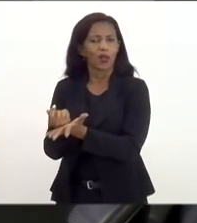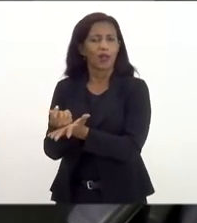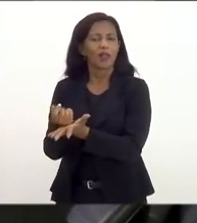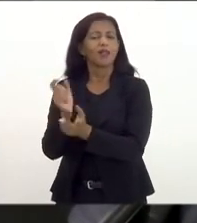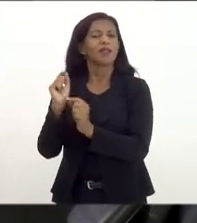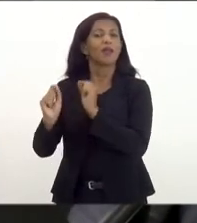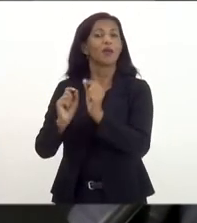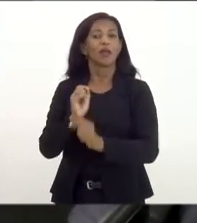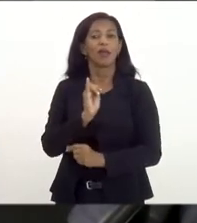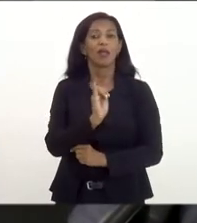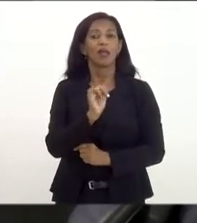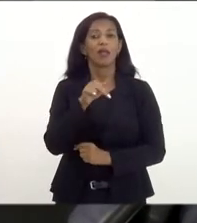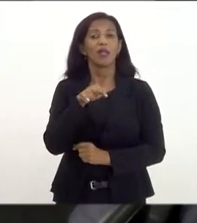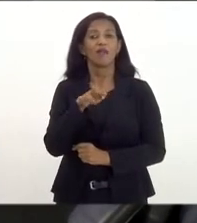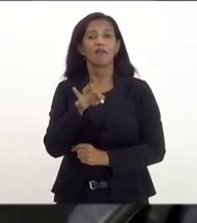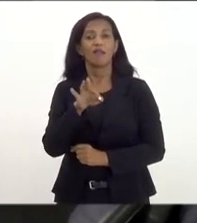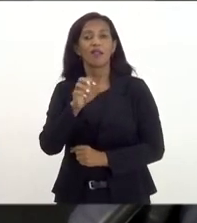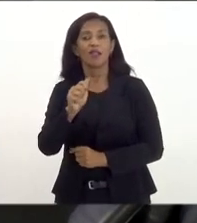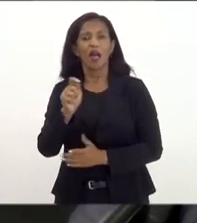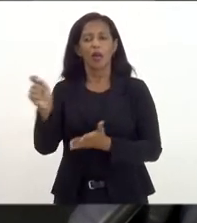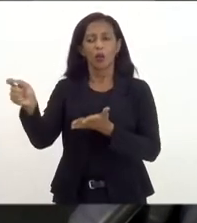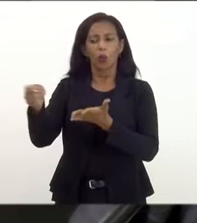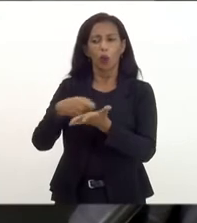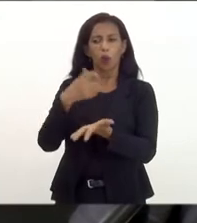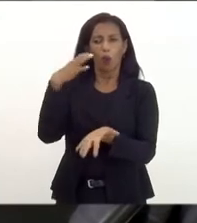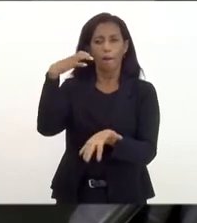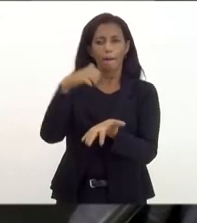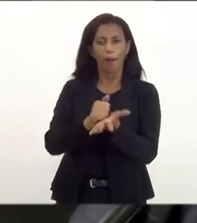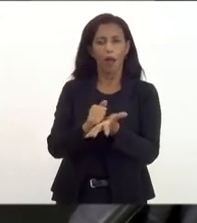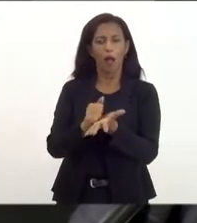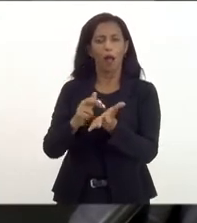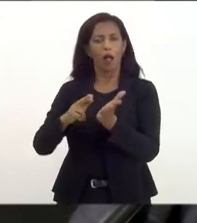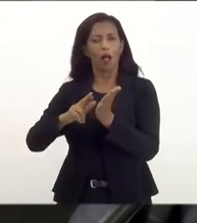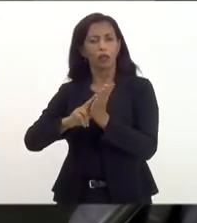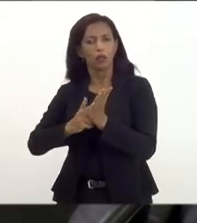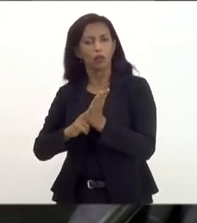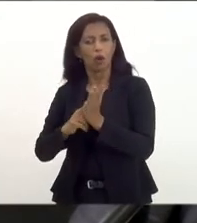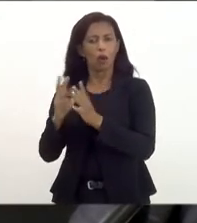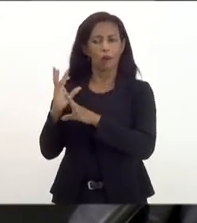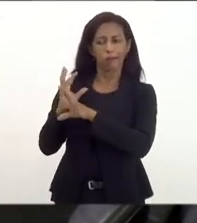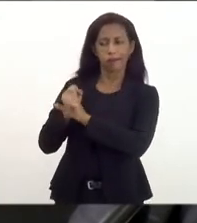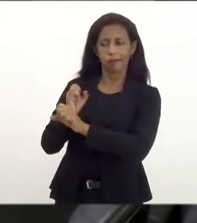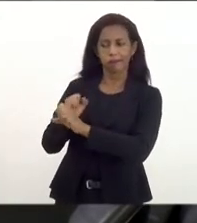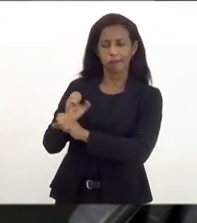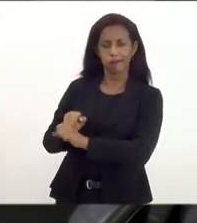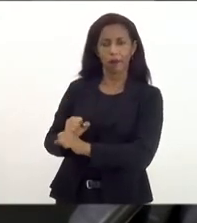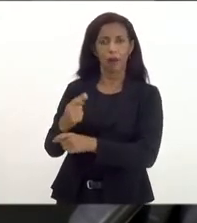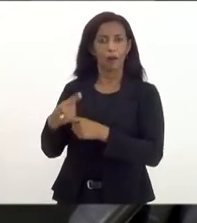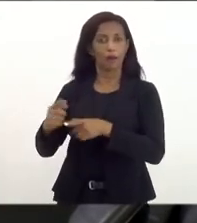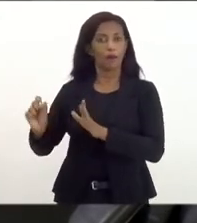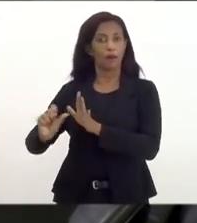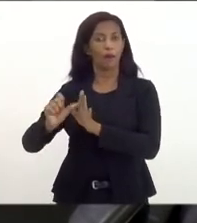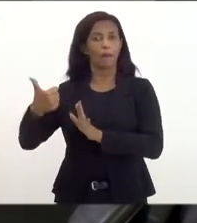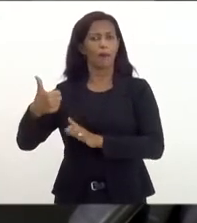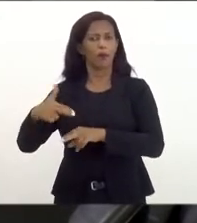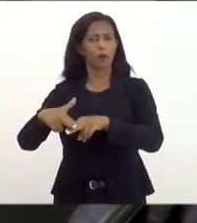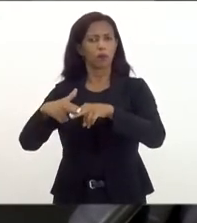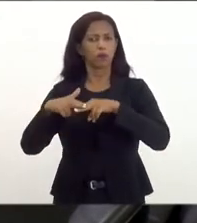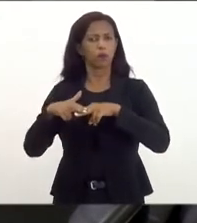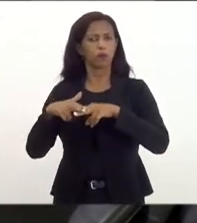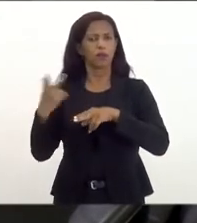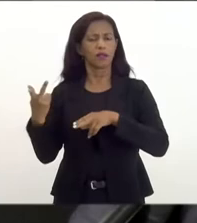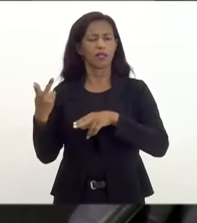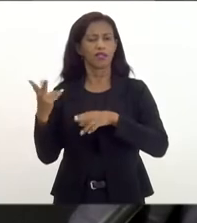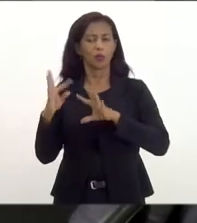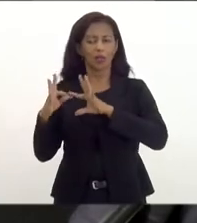inventário de todas as obrigações de escrituração a normatização para contabilização porque se for primeiro caso que a